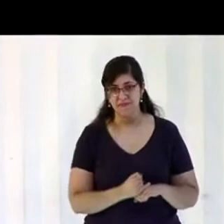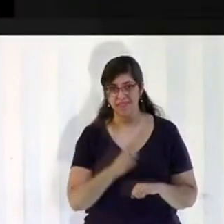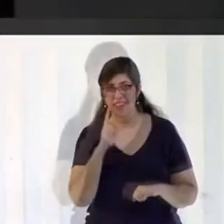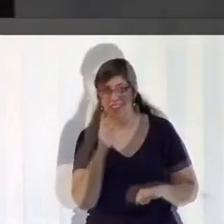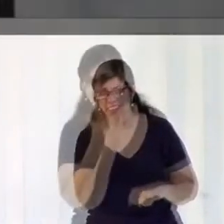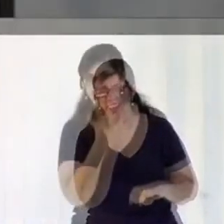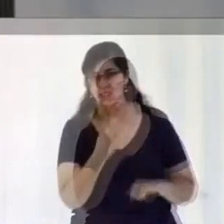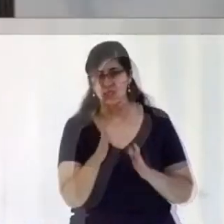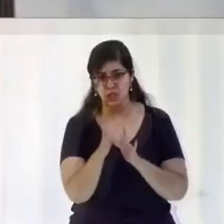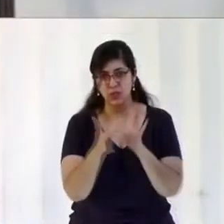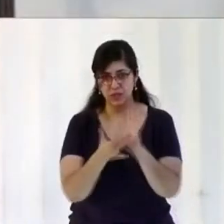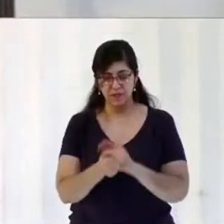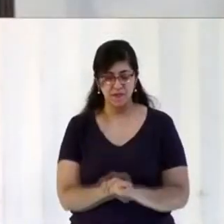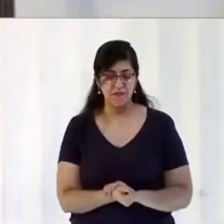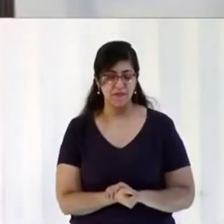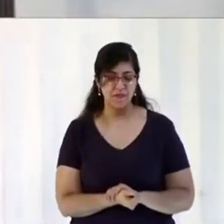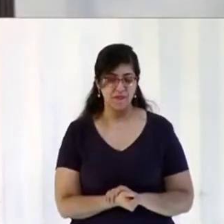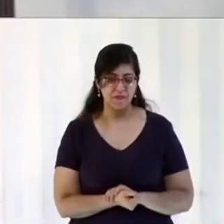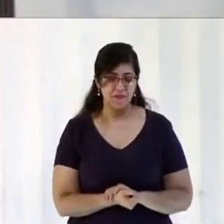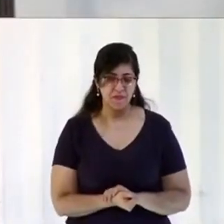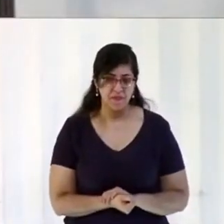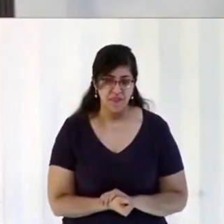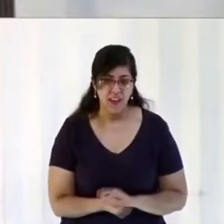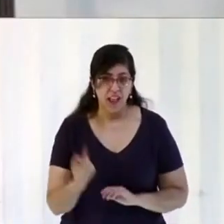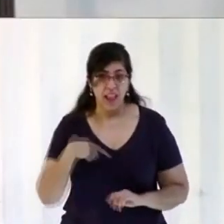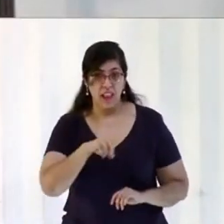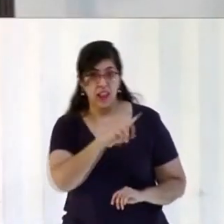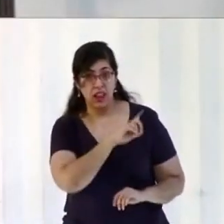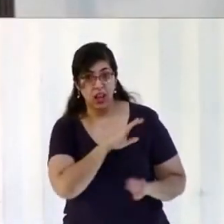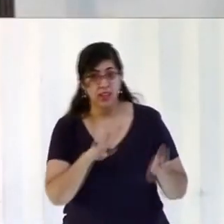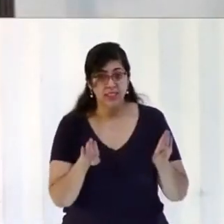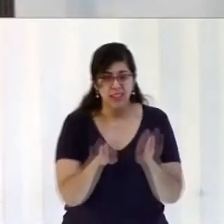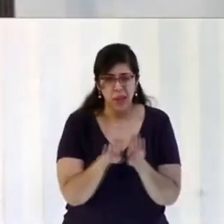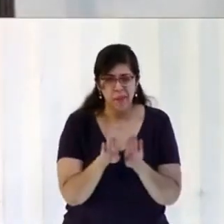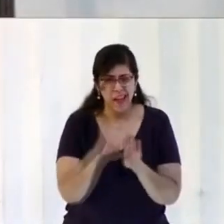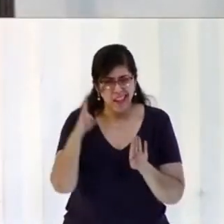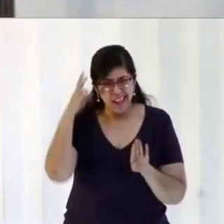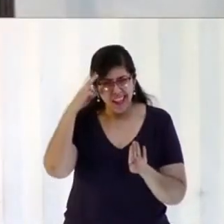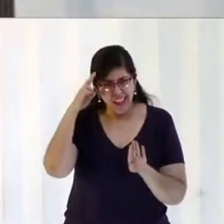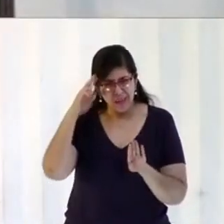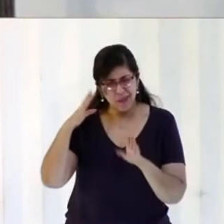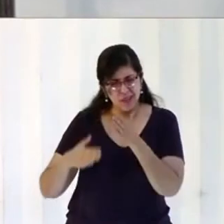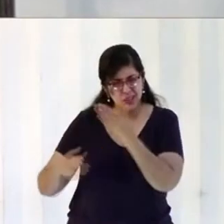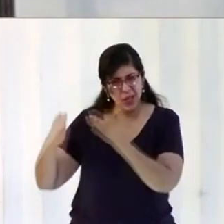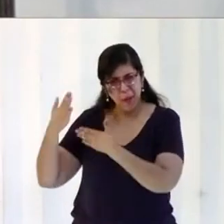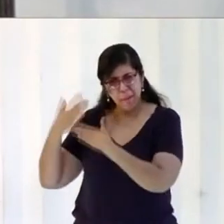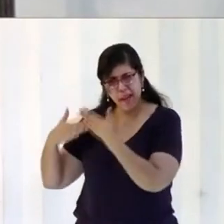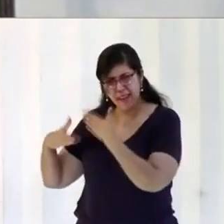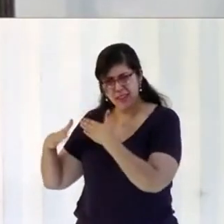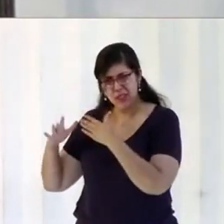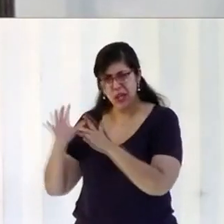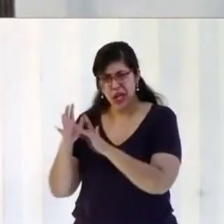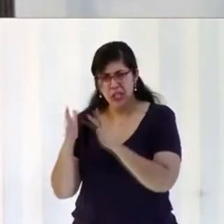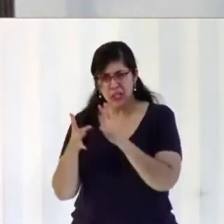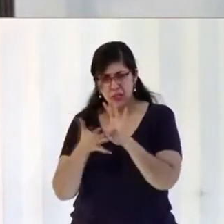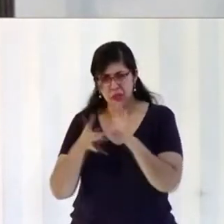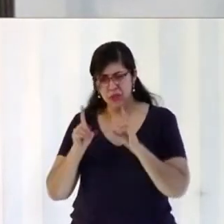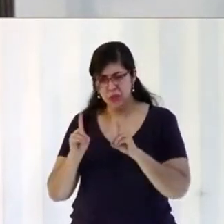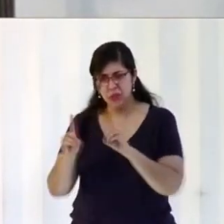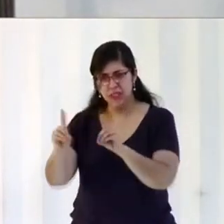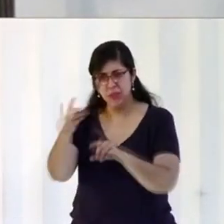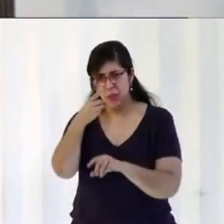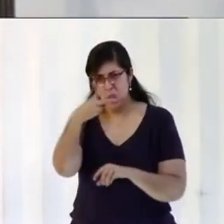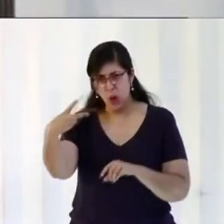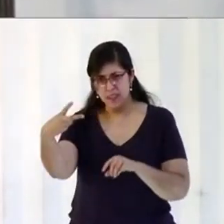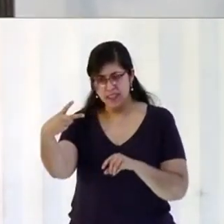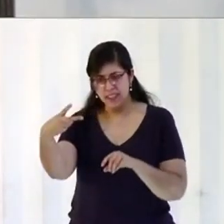uma viagem àquelas estradas empoeiradas da Galileia, porque este é um momento